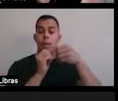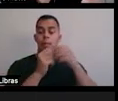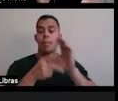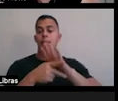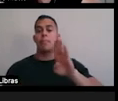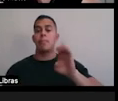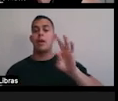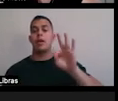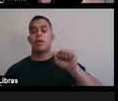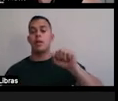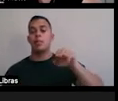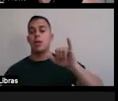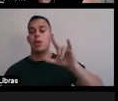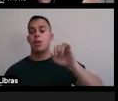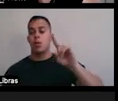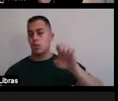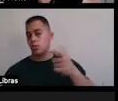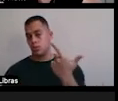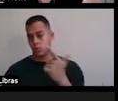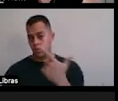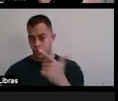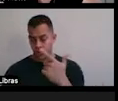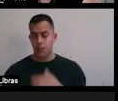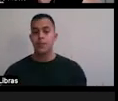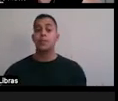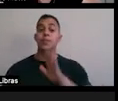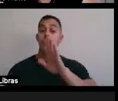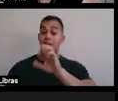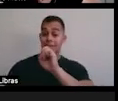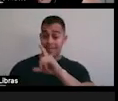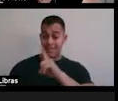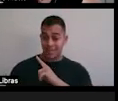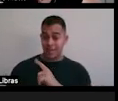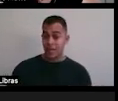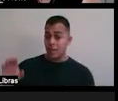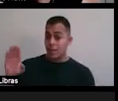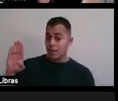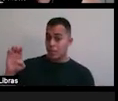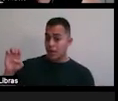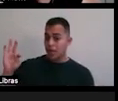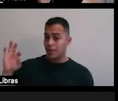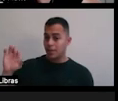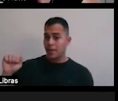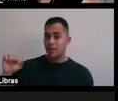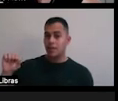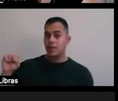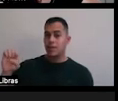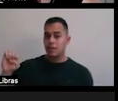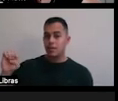é formado, então, como produto. Agora, quando a gente tem ação de uma beta-secretase e depois de